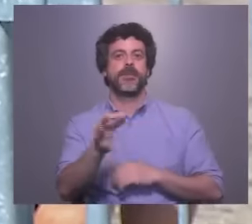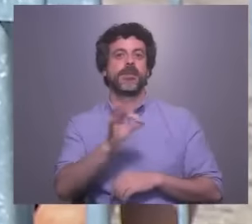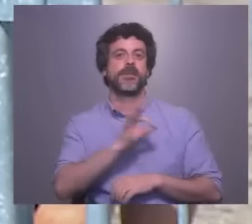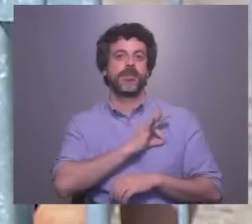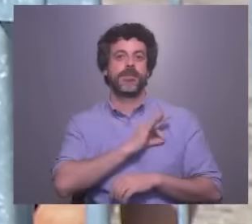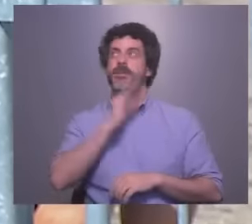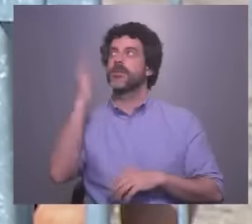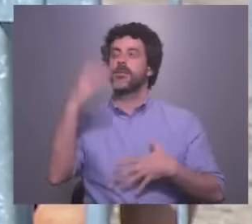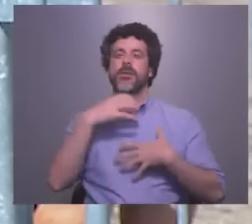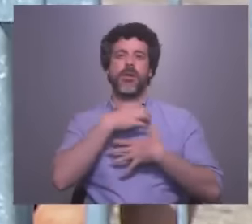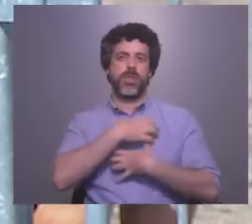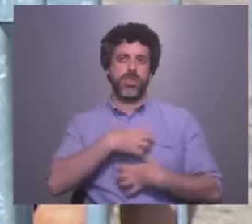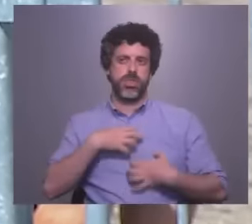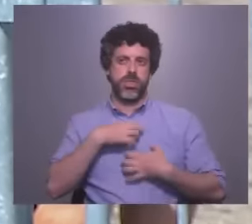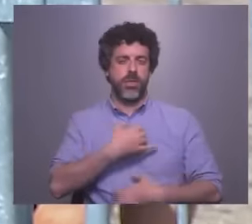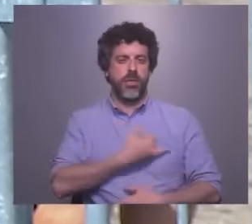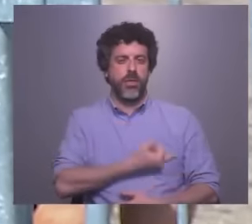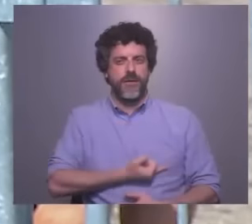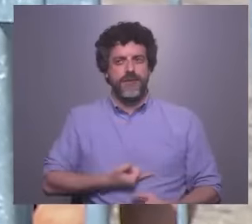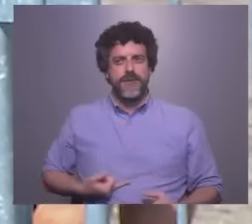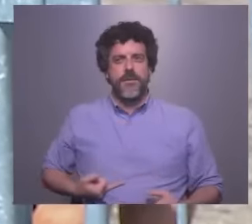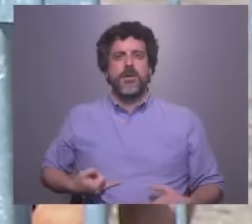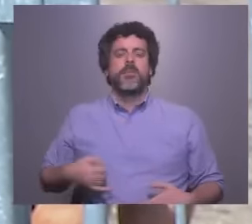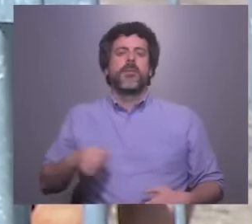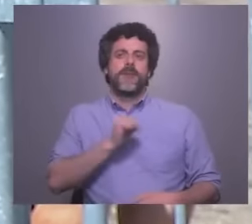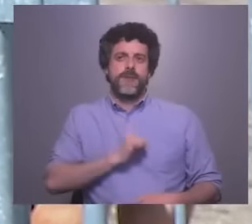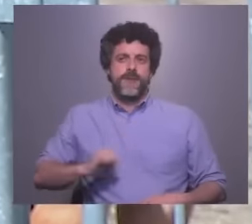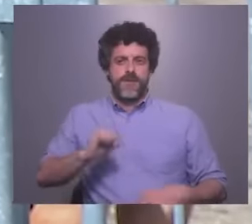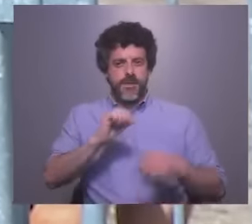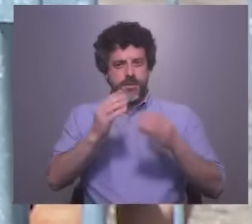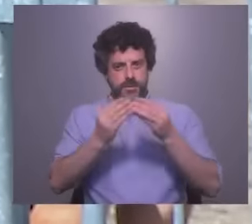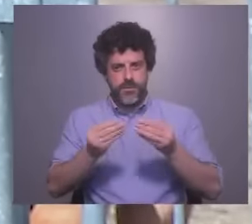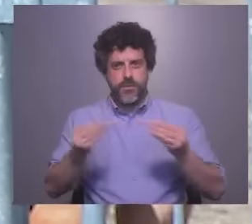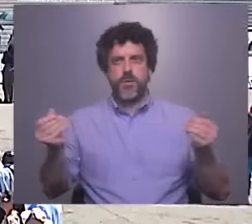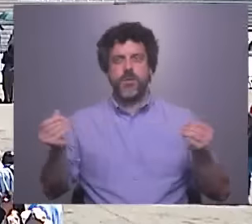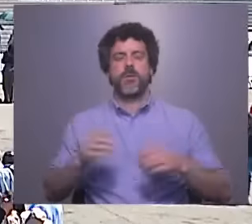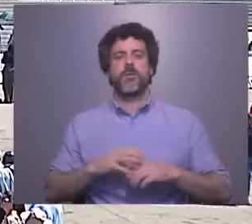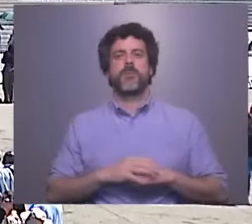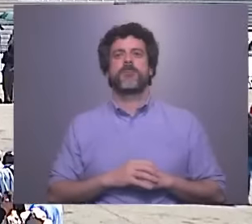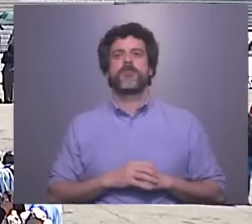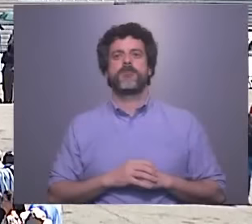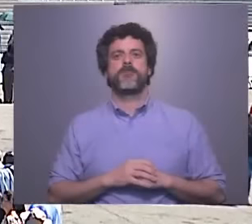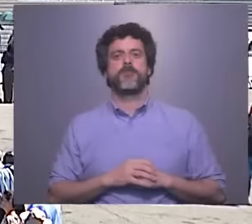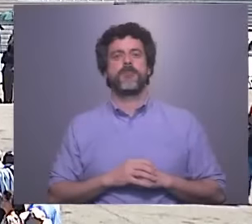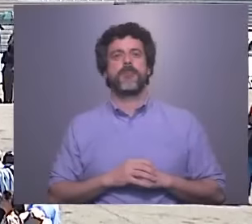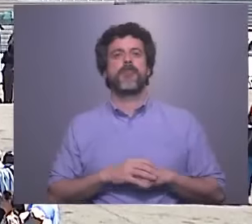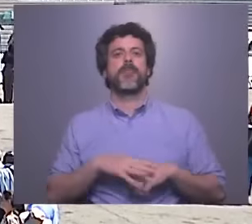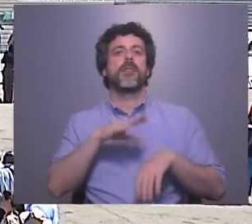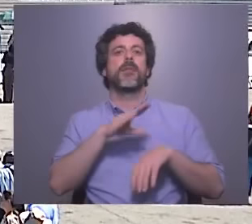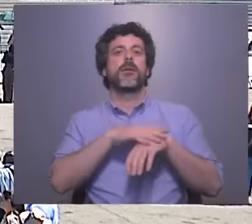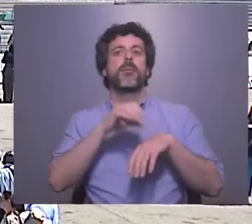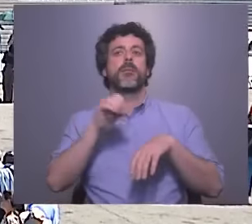filhos, para que o Espírito Santo os ilumine. Oremos.